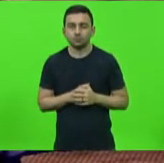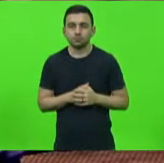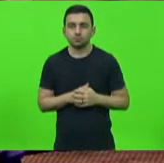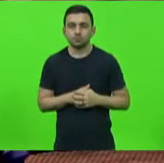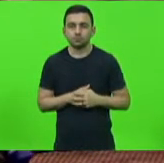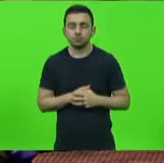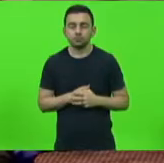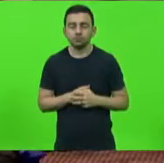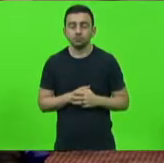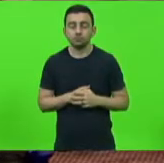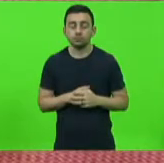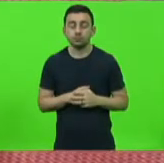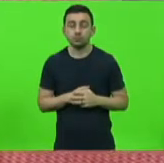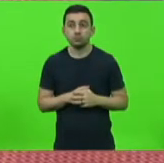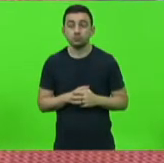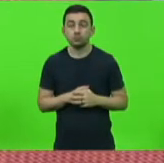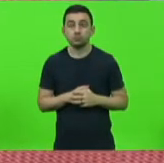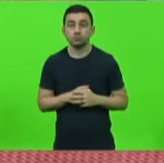Embora